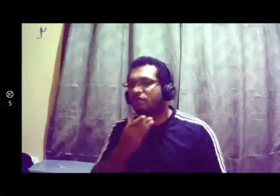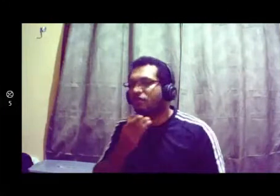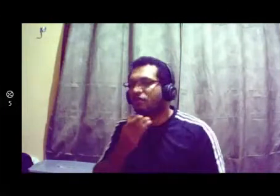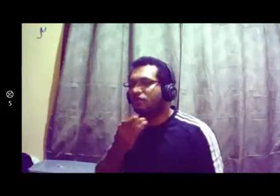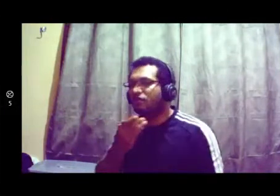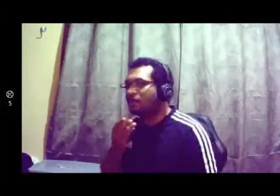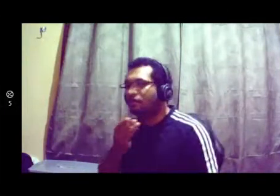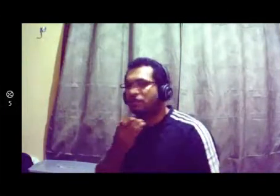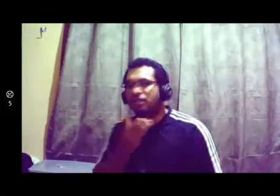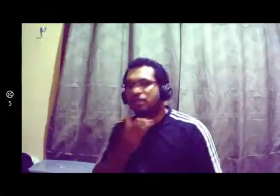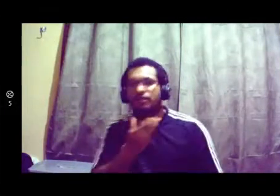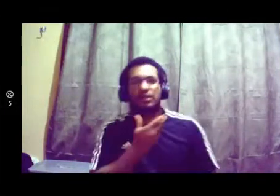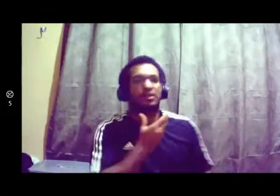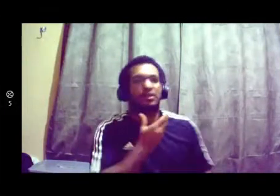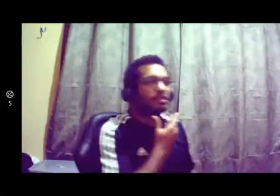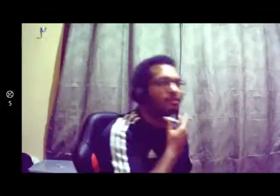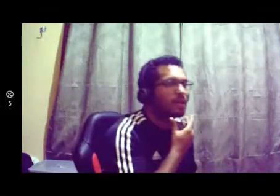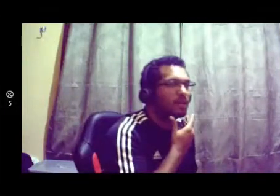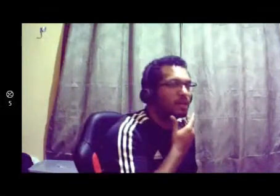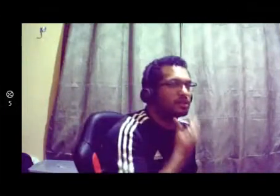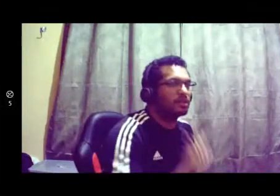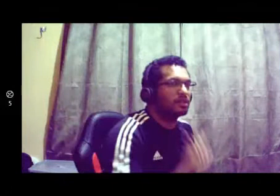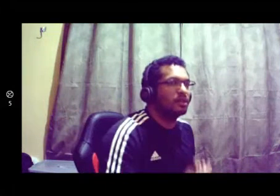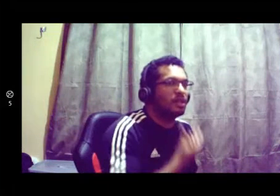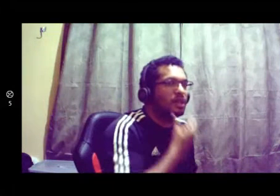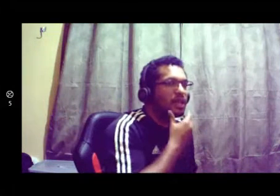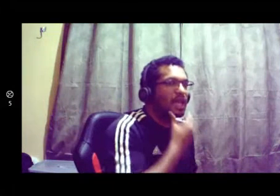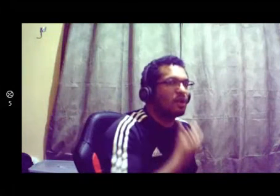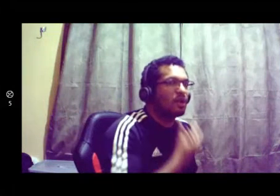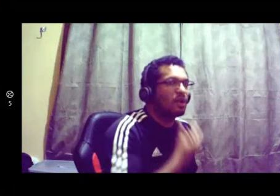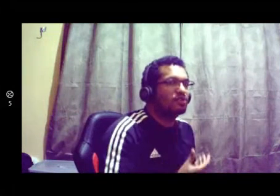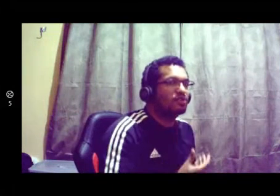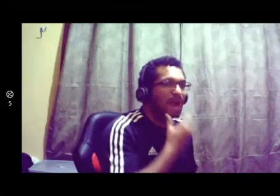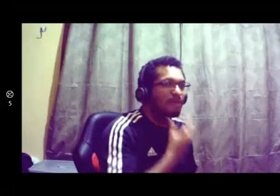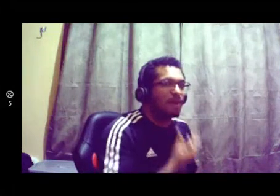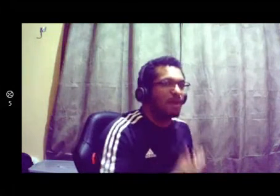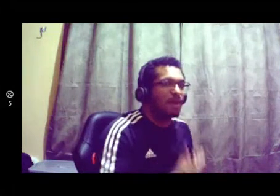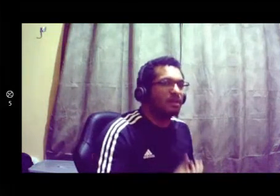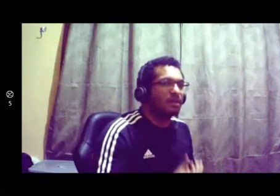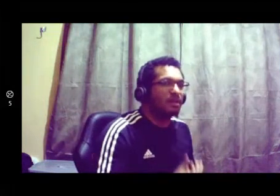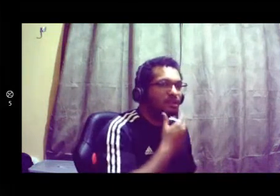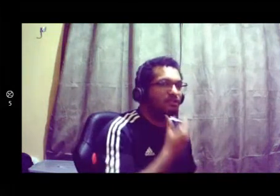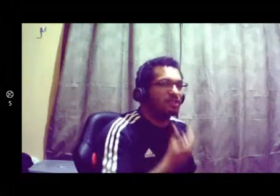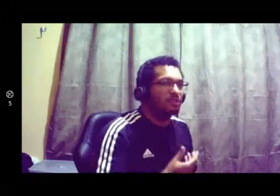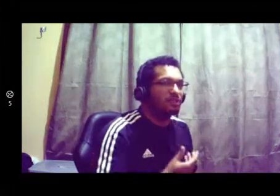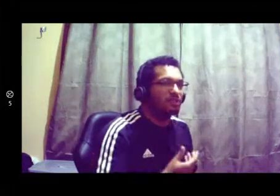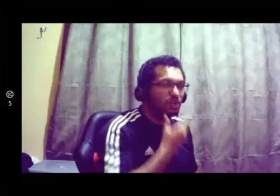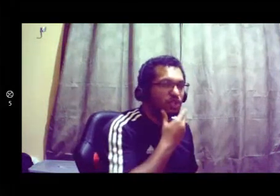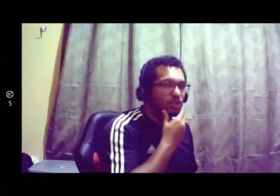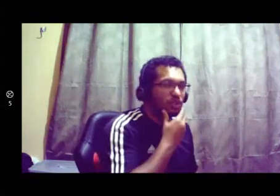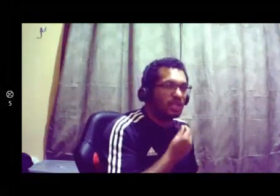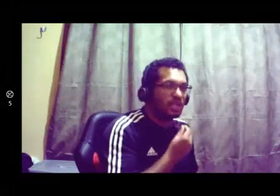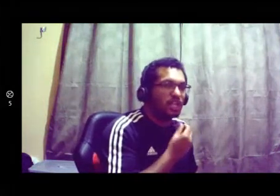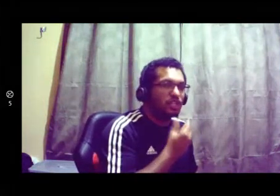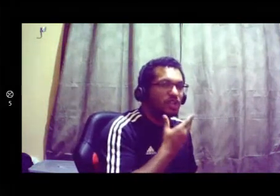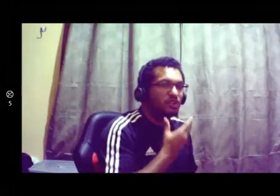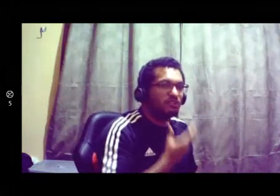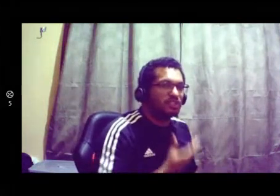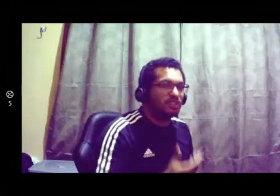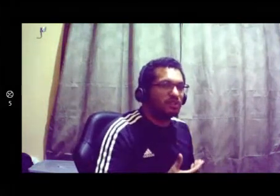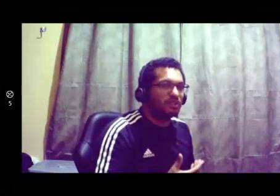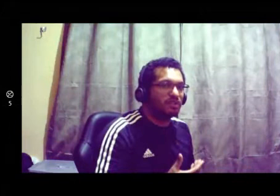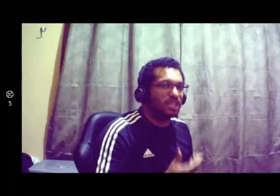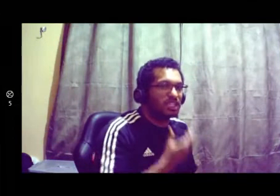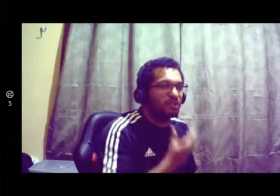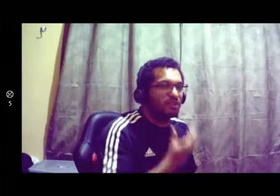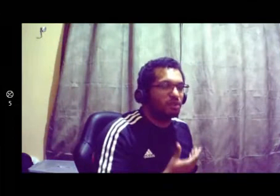Esse movimento, ó, vê se vocês acham que vocês vão pegar melhor assim. Ó. É como se fosse a barba. Eu estou fazendo um sinal de homem, só que eu estou